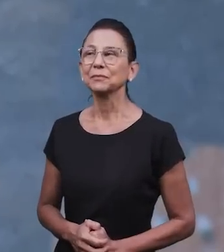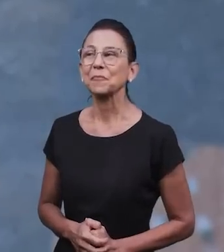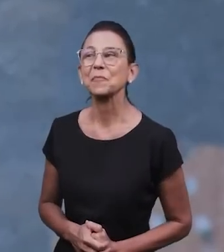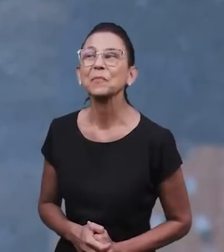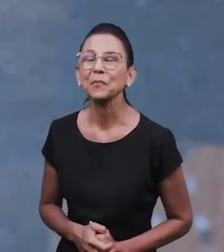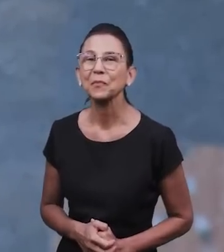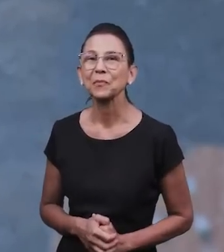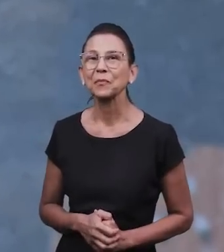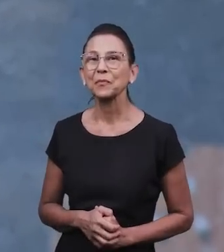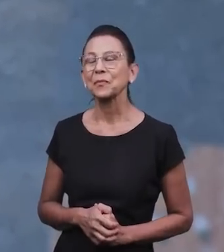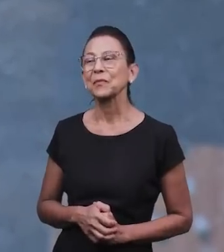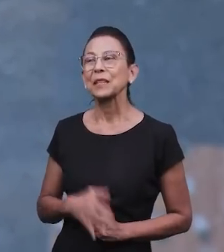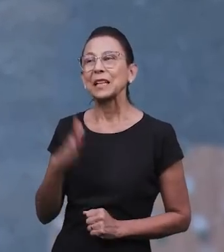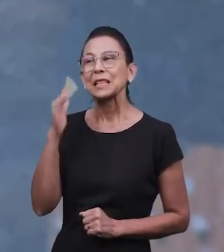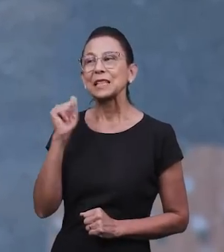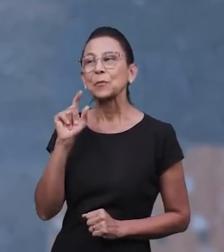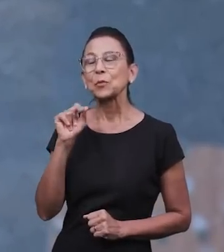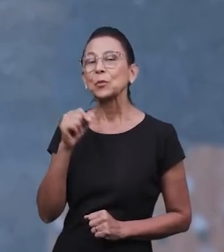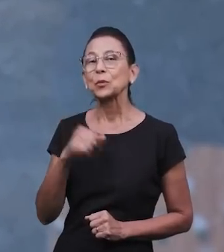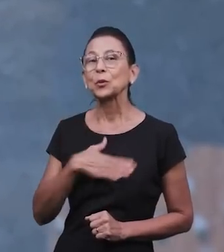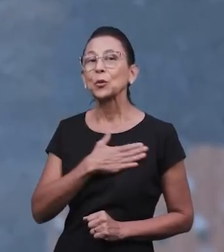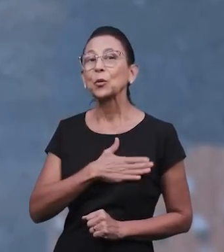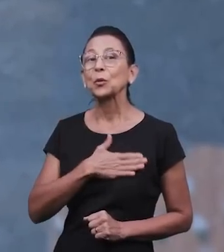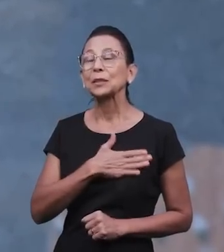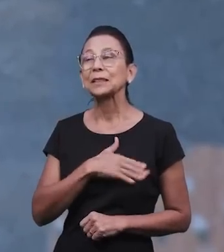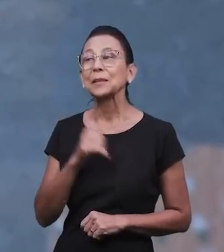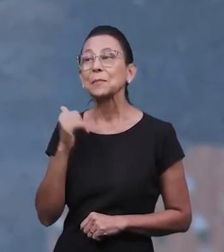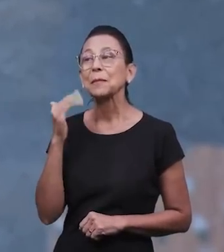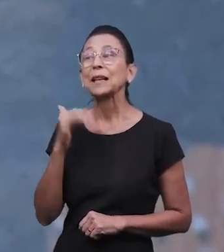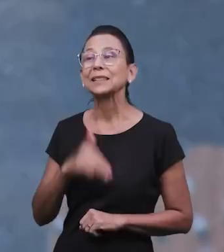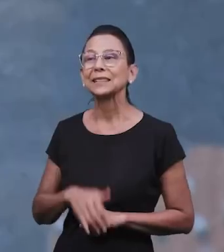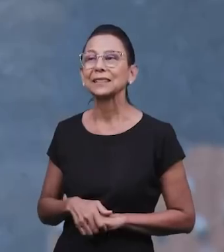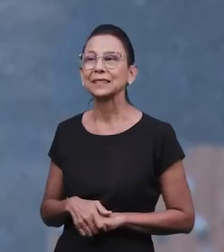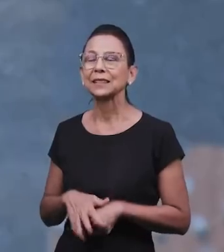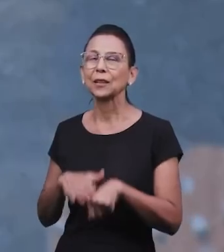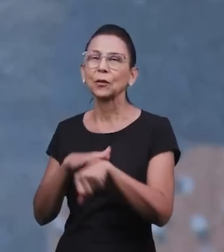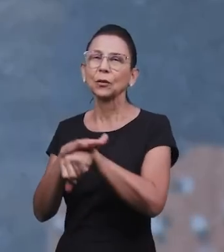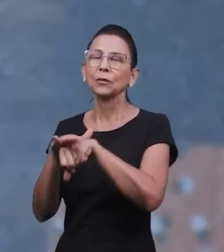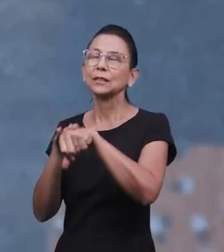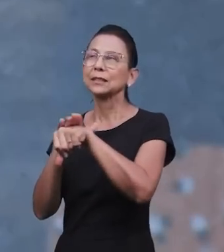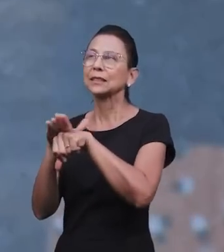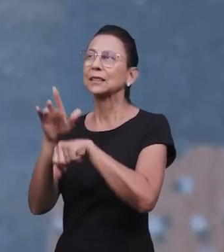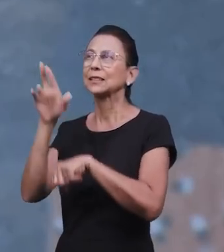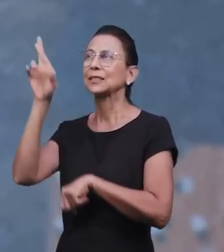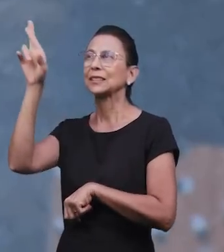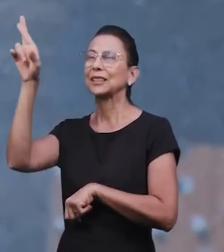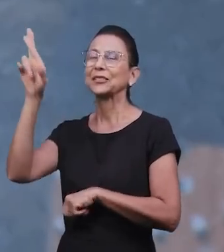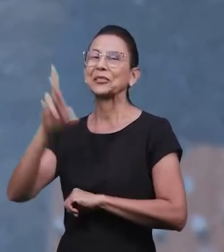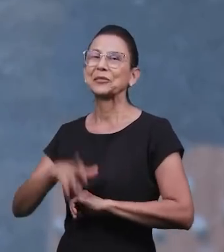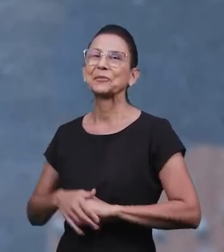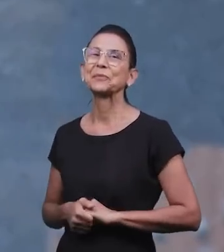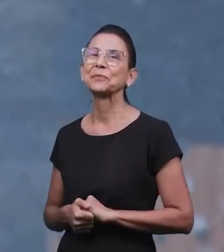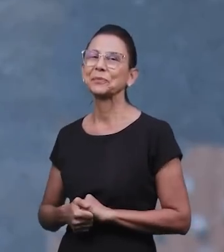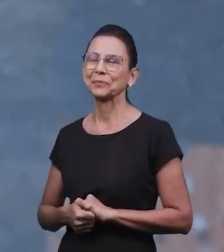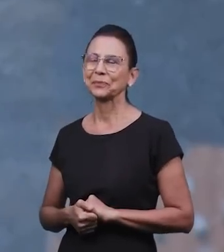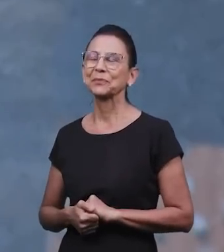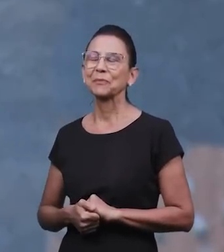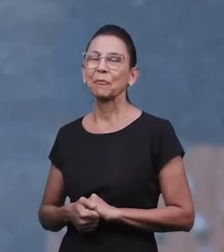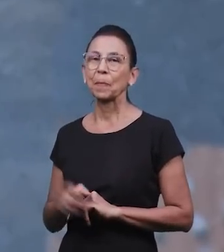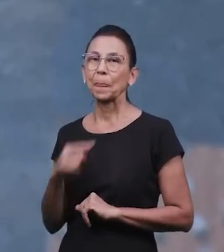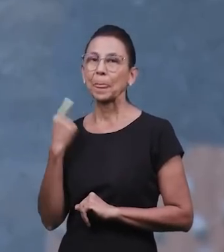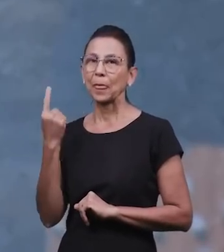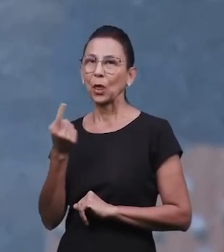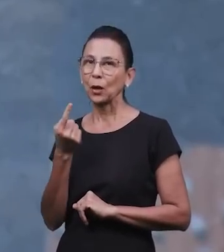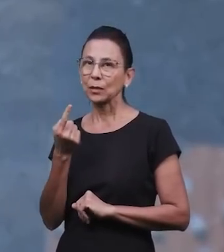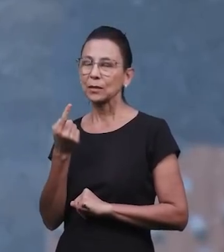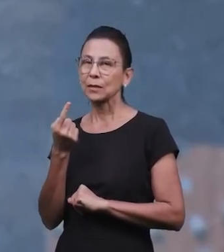mais gostei da sua experiência? Quando você disse conversando com o Senhor. Isso é a melhor coisa que tem. Porque quando a gente fala com Deus, o Senhor ele